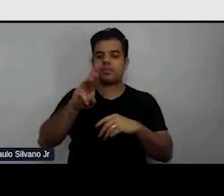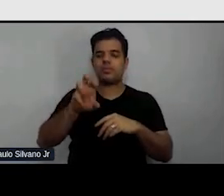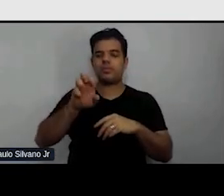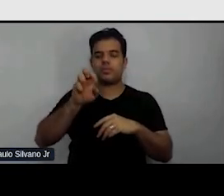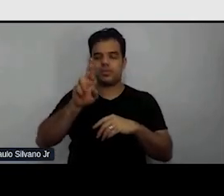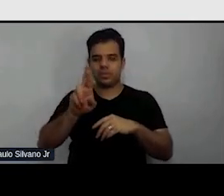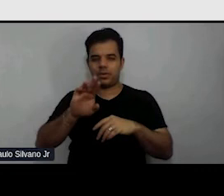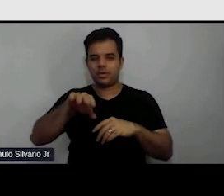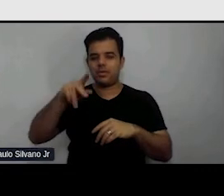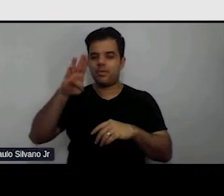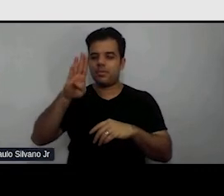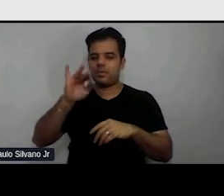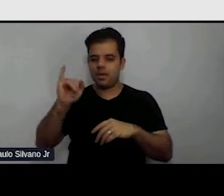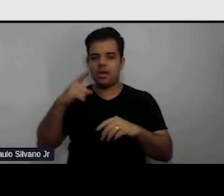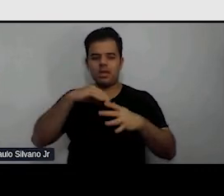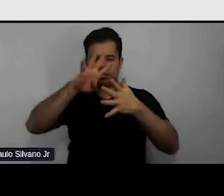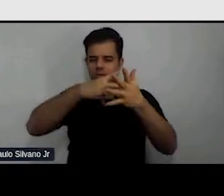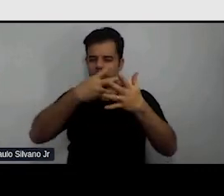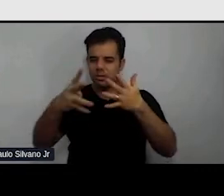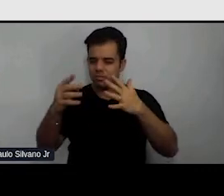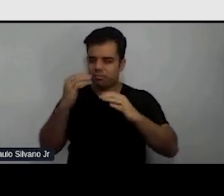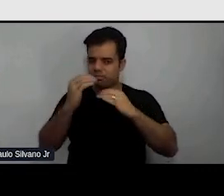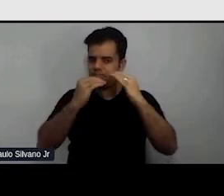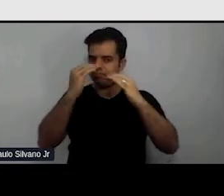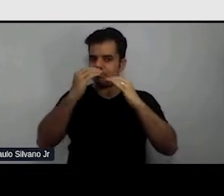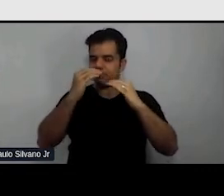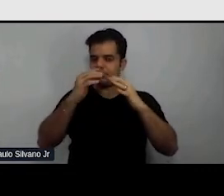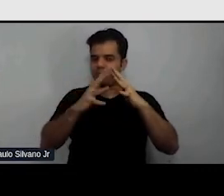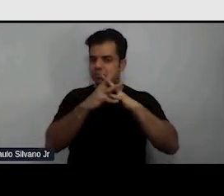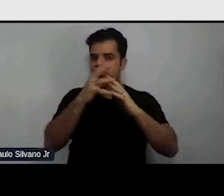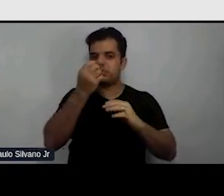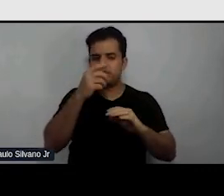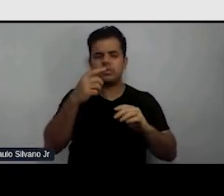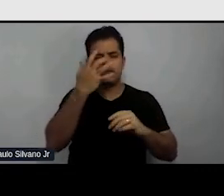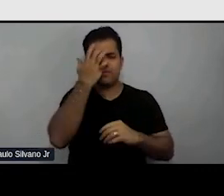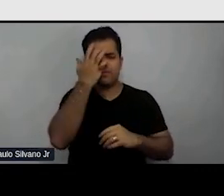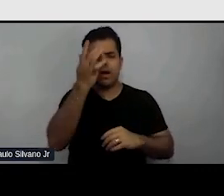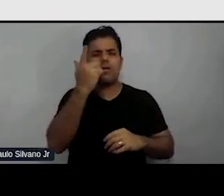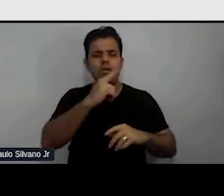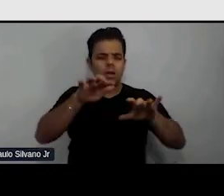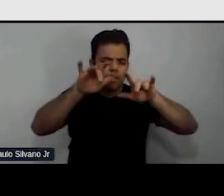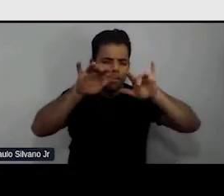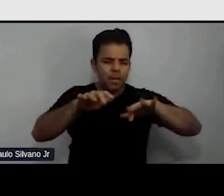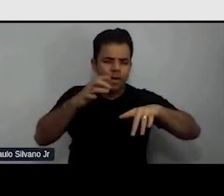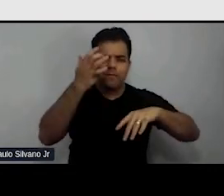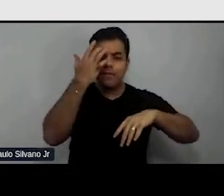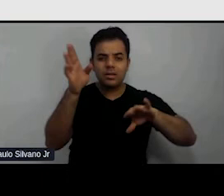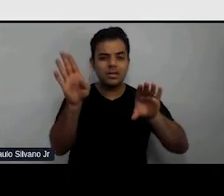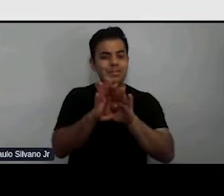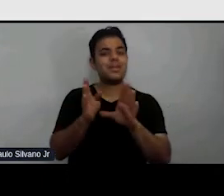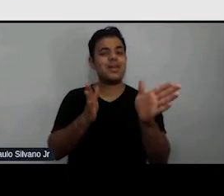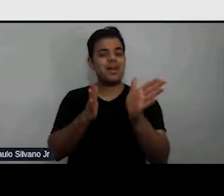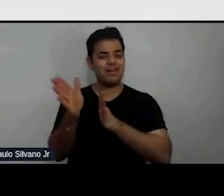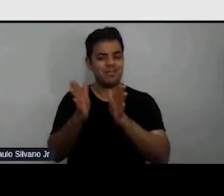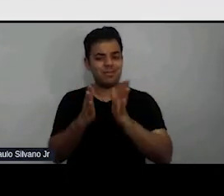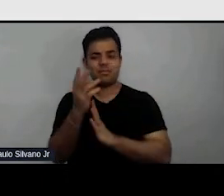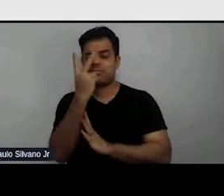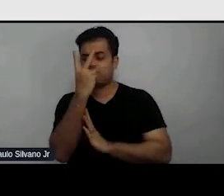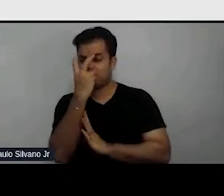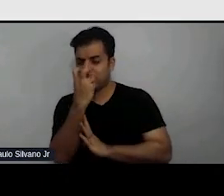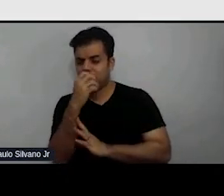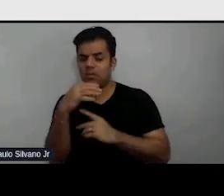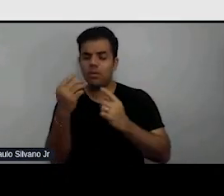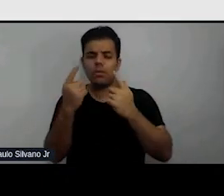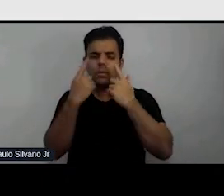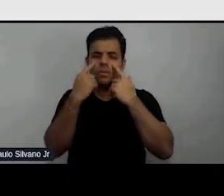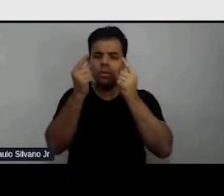texto alternativo. Isso facilita muito para os leitores de tela, vai trazer mais acessibilidade para as pessoas cegas ou com baixa visão,